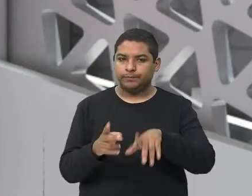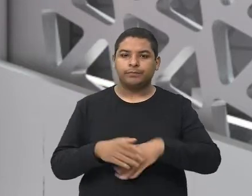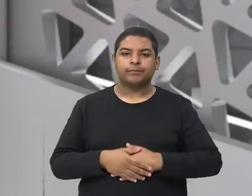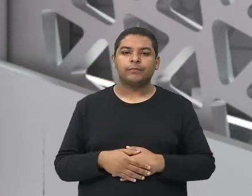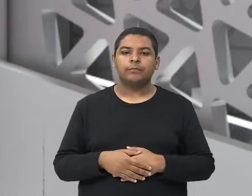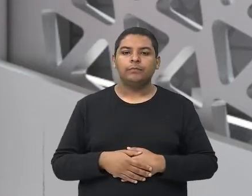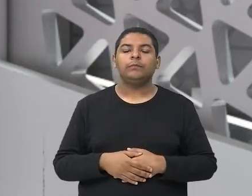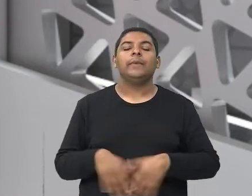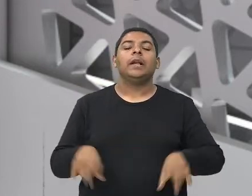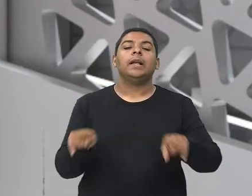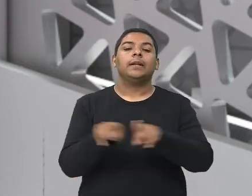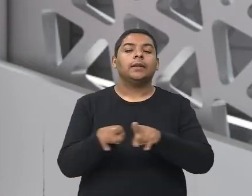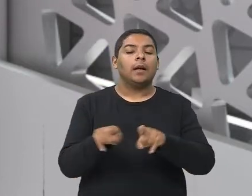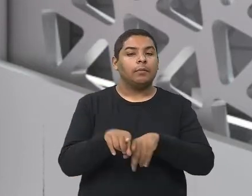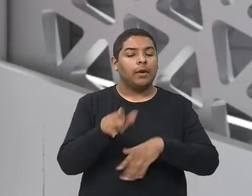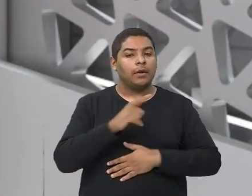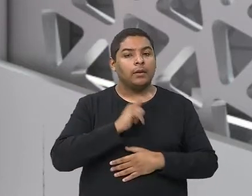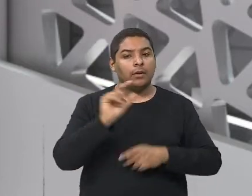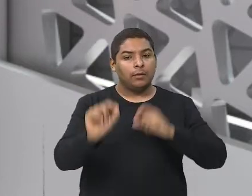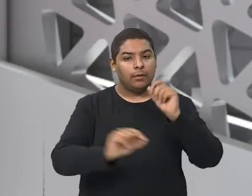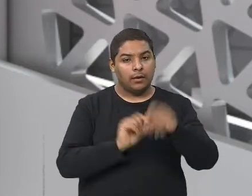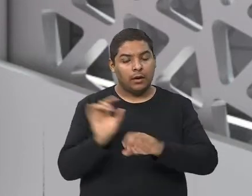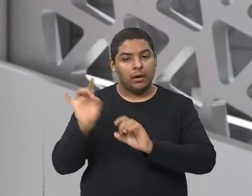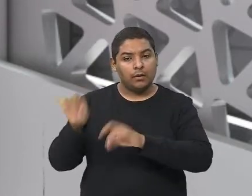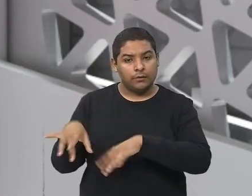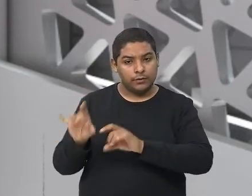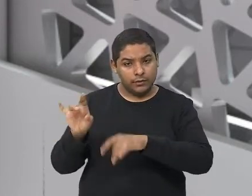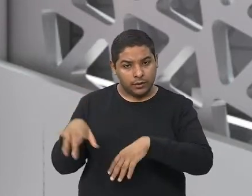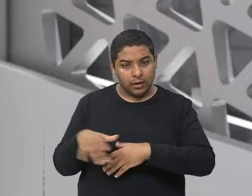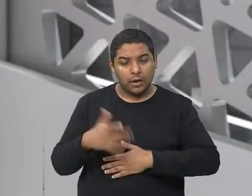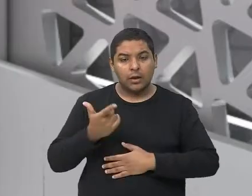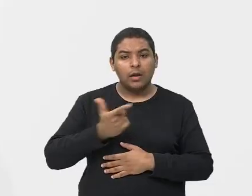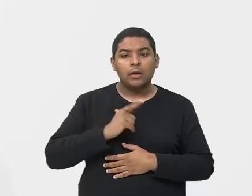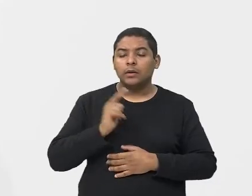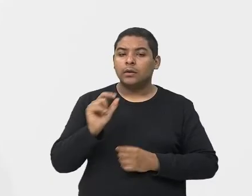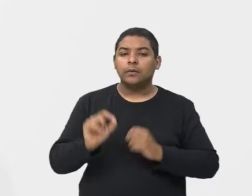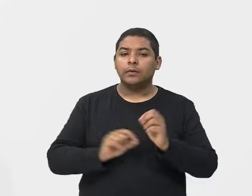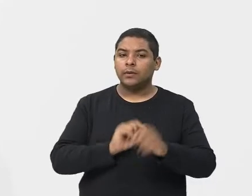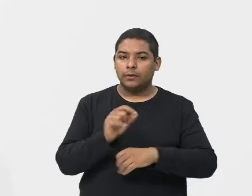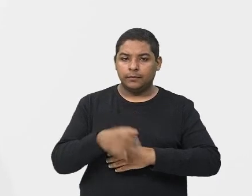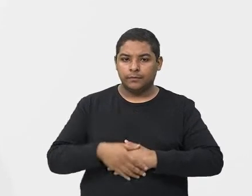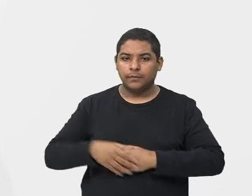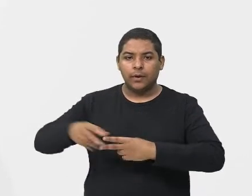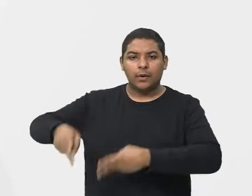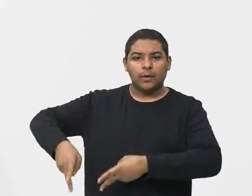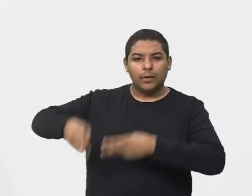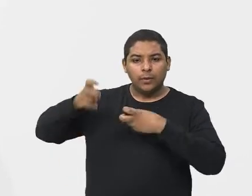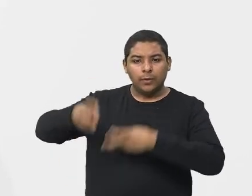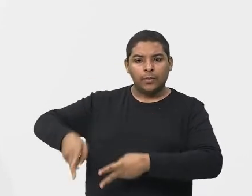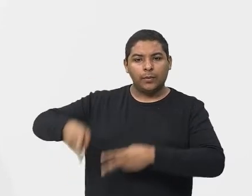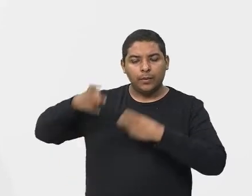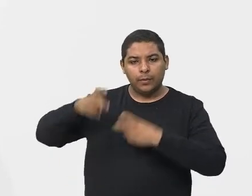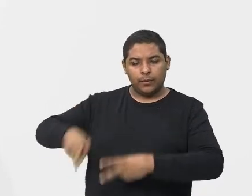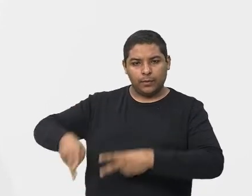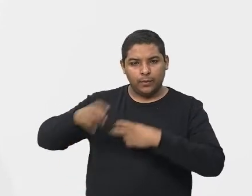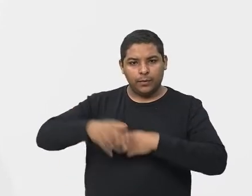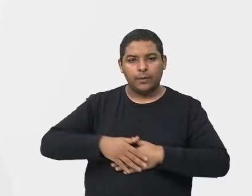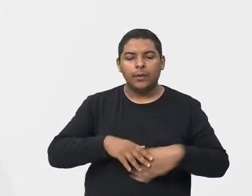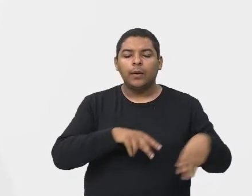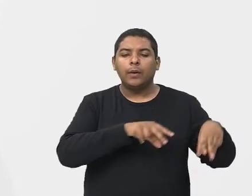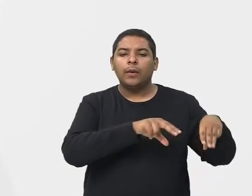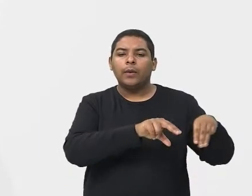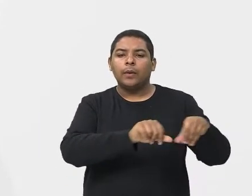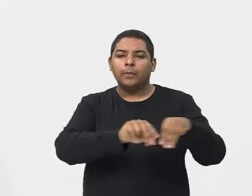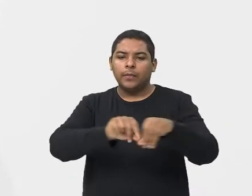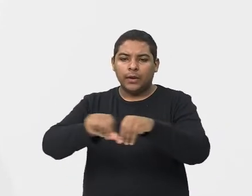né? A gente também vai verificar que na Austrália tem muito aí a exploração mineral, tá certo,